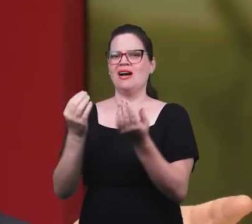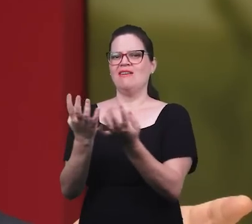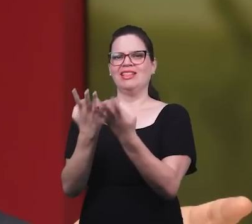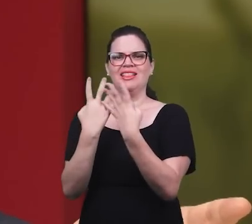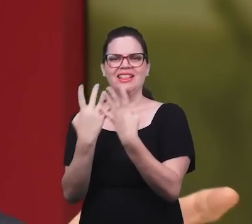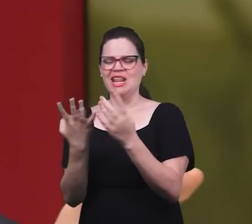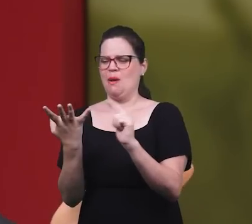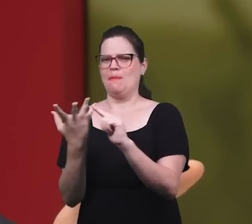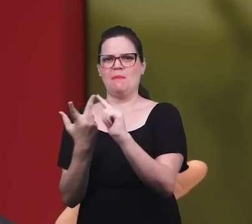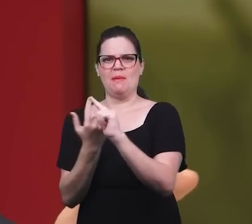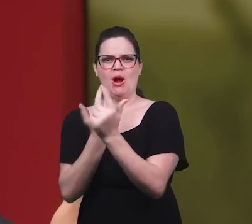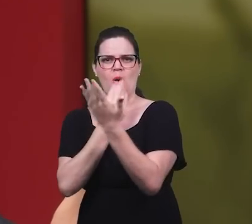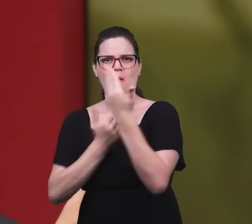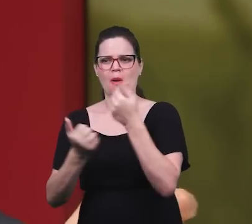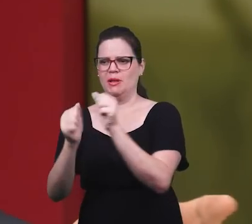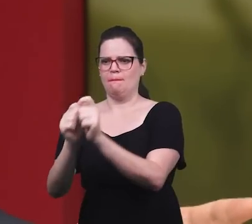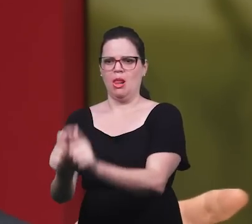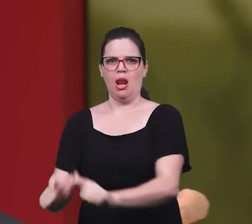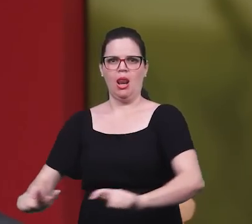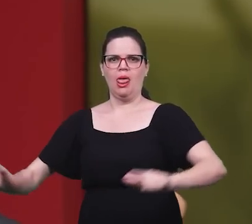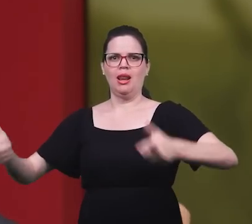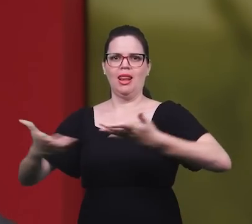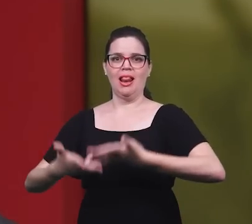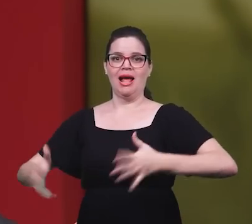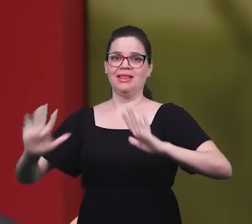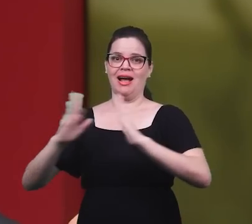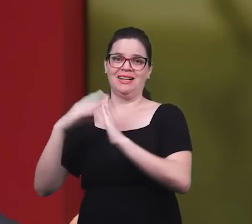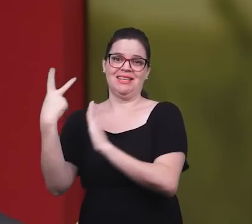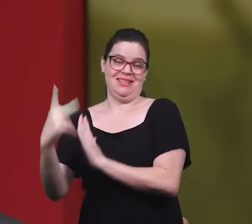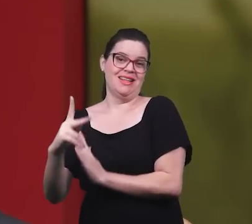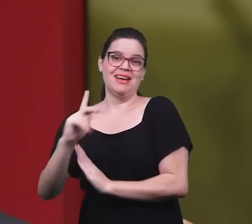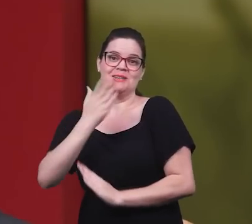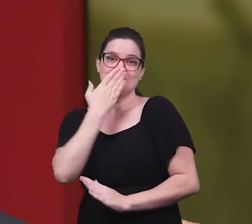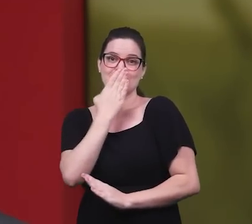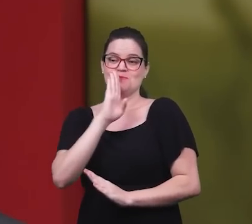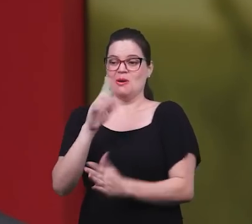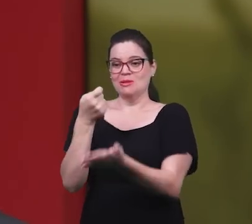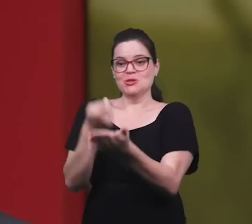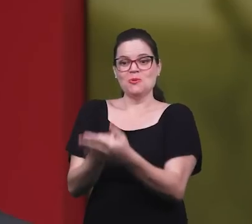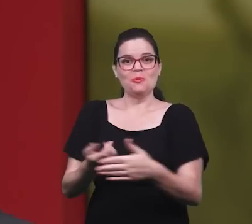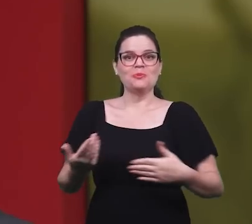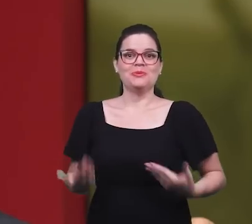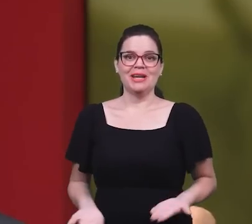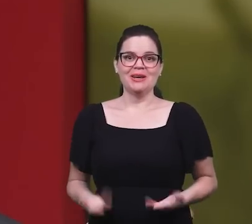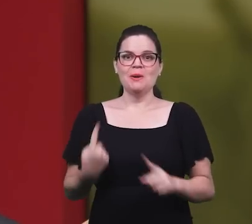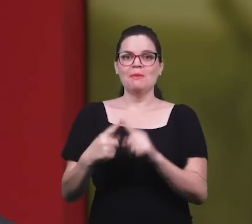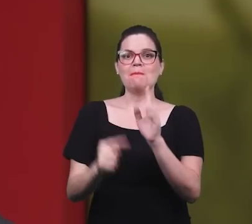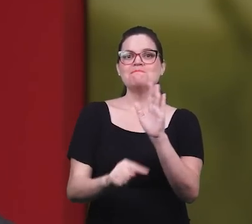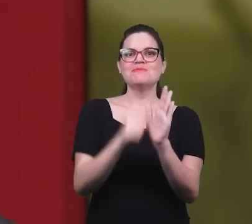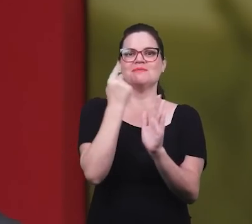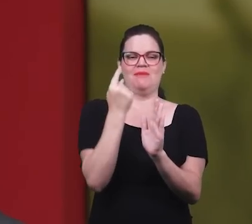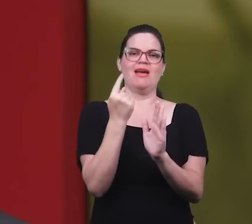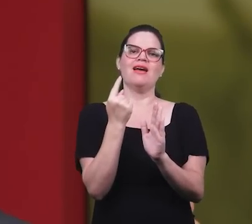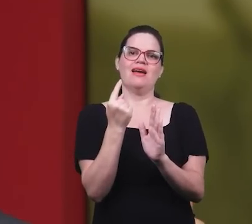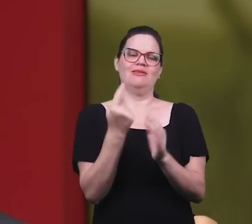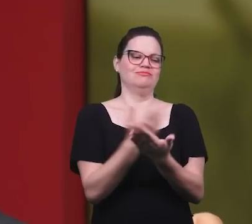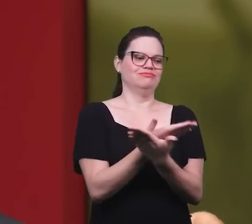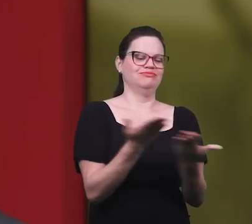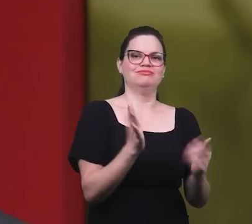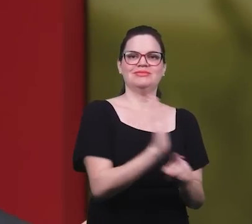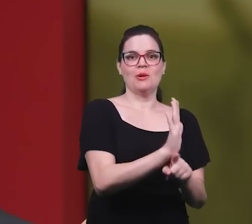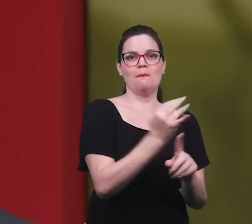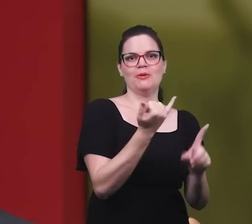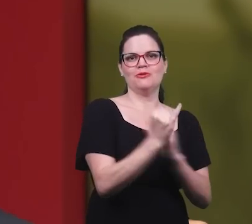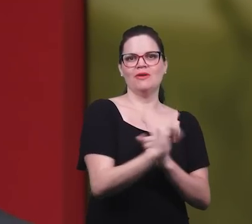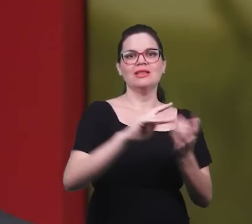difíceis. Quando às vezes fala assim, mas e a promessa, minha mãe? Mas e aquilo que Deus nos disse? E por que essa porta não está se abrindo? Por que a